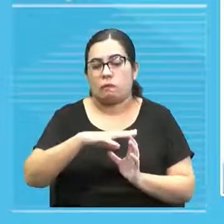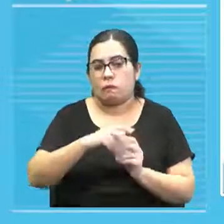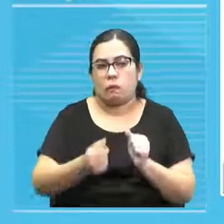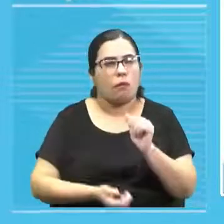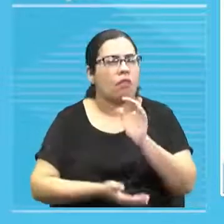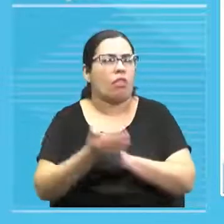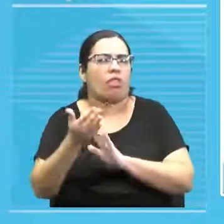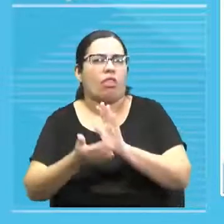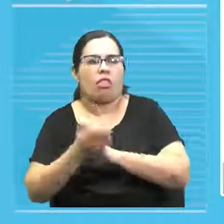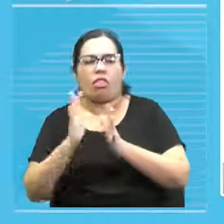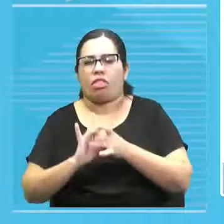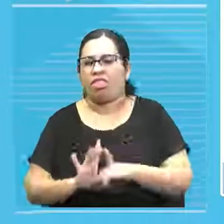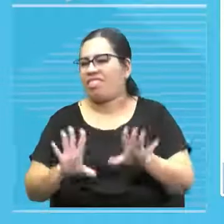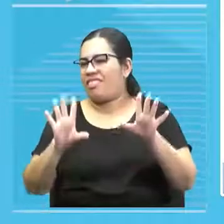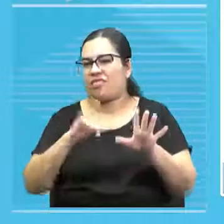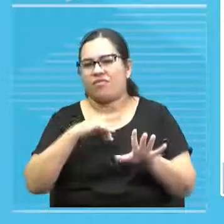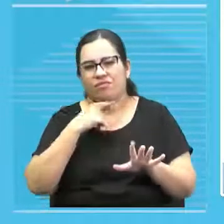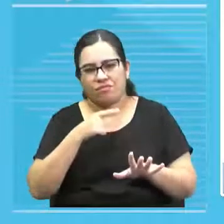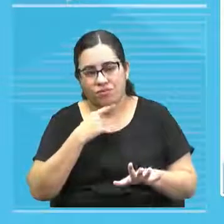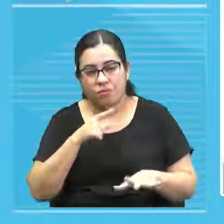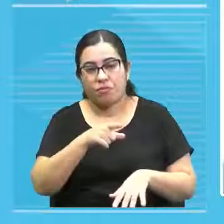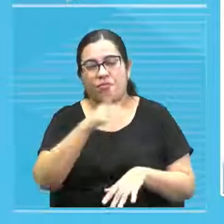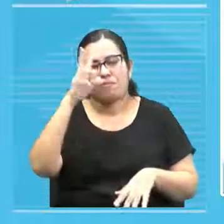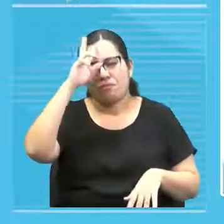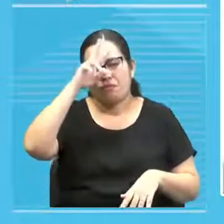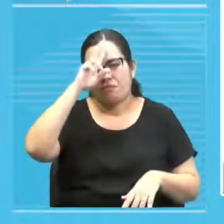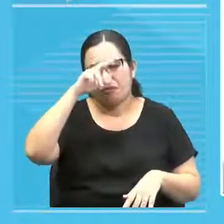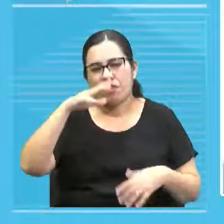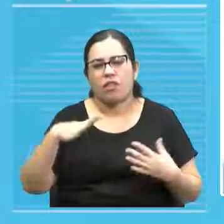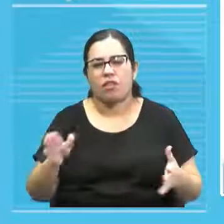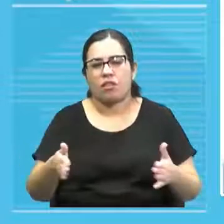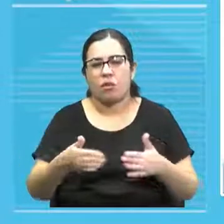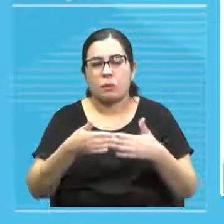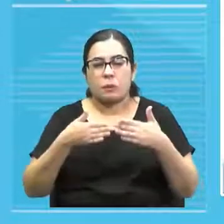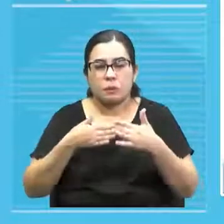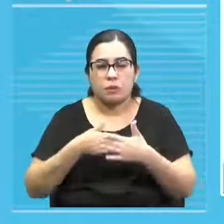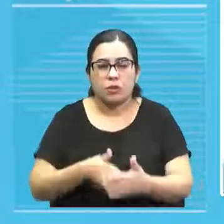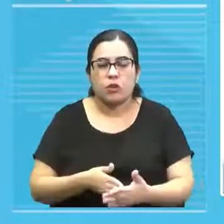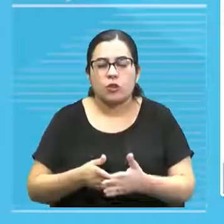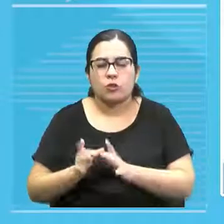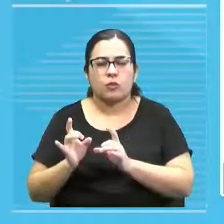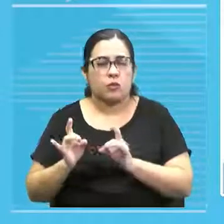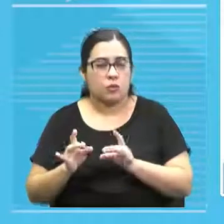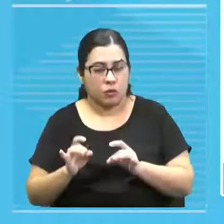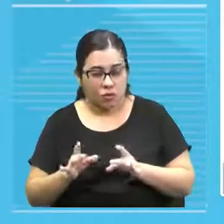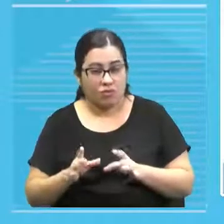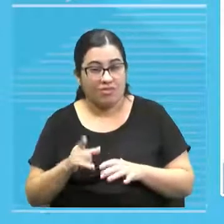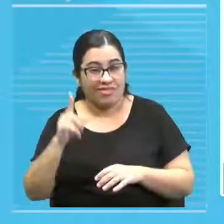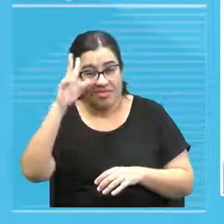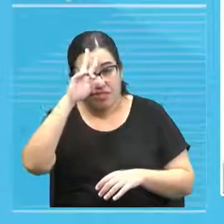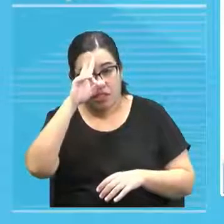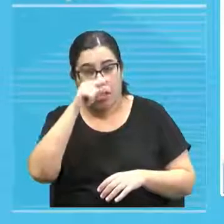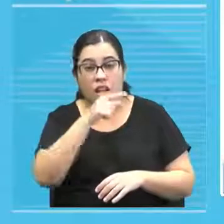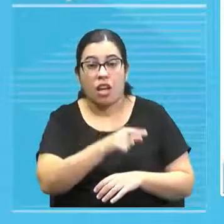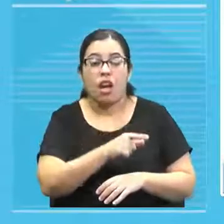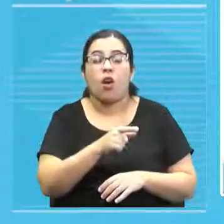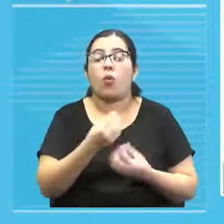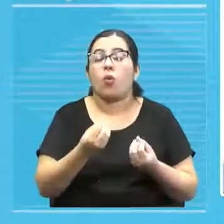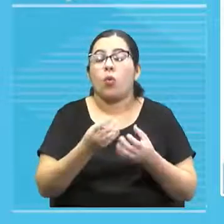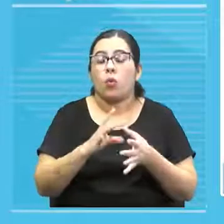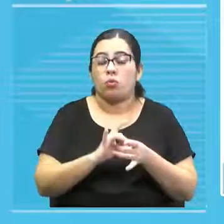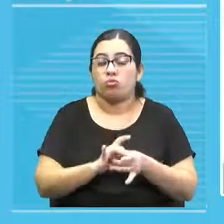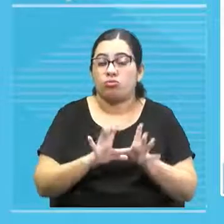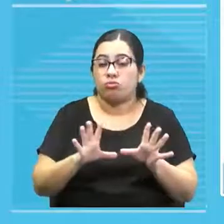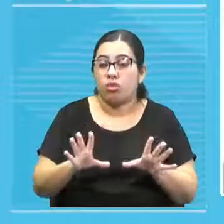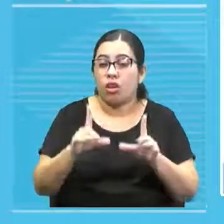mundo em viajando livremente vocês lembram das Barreiras aí é o comércio internacional a visão Liberal prega a redução das